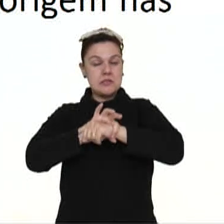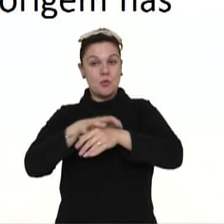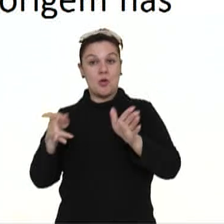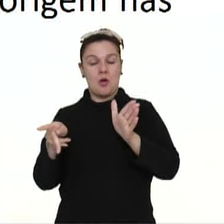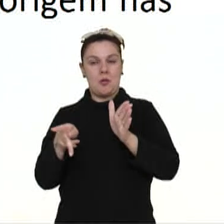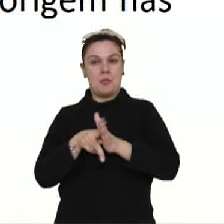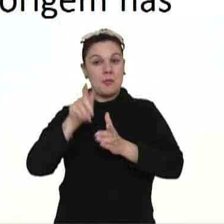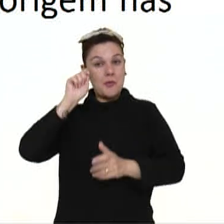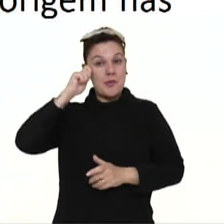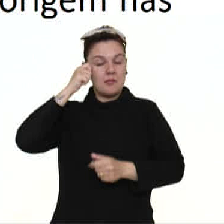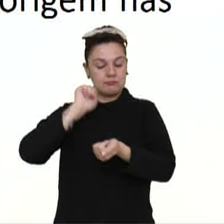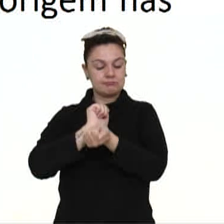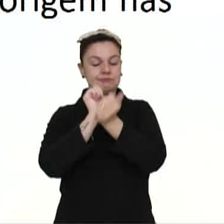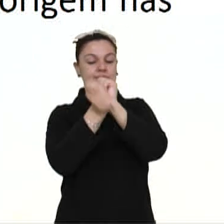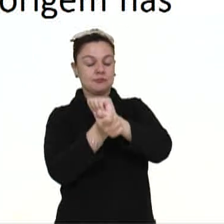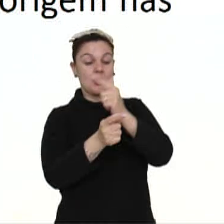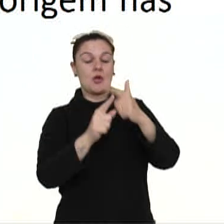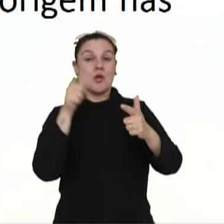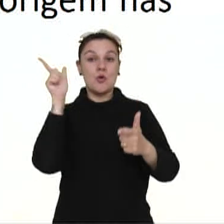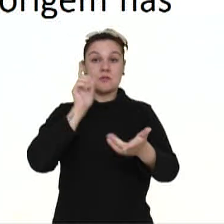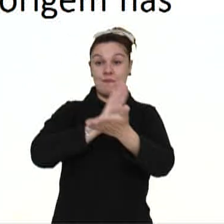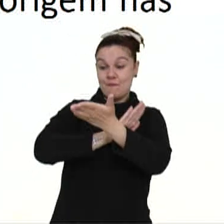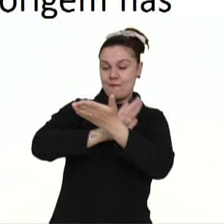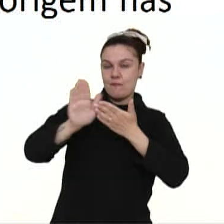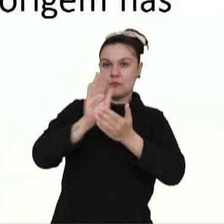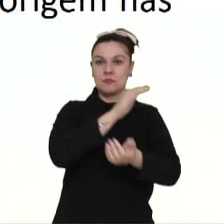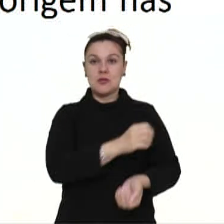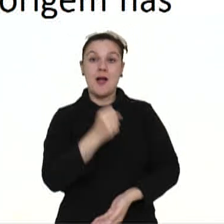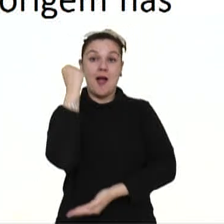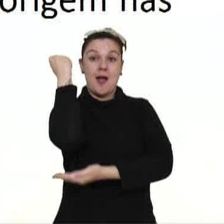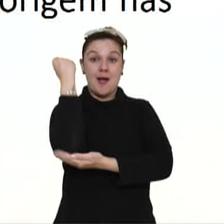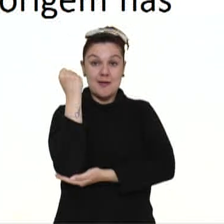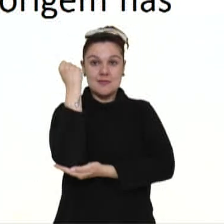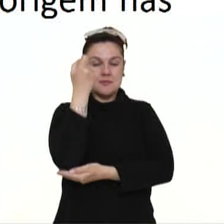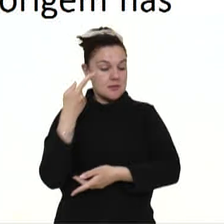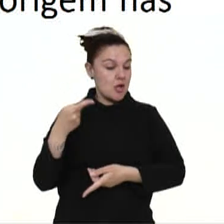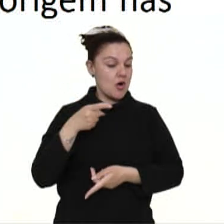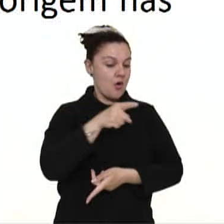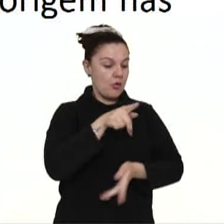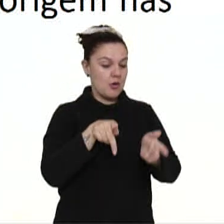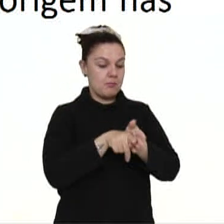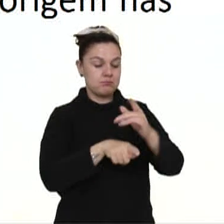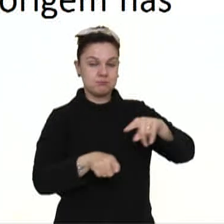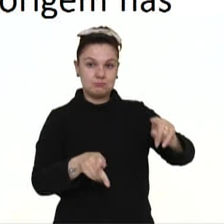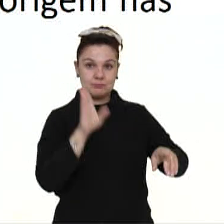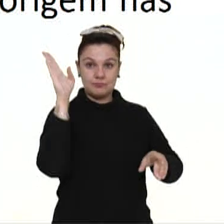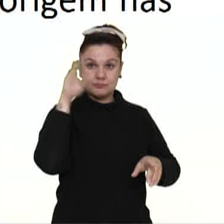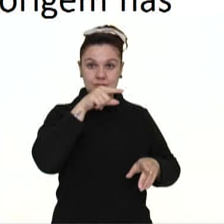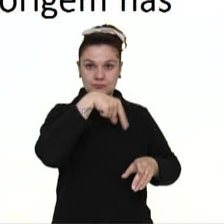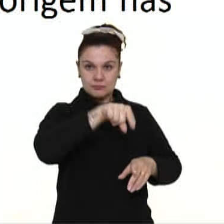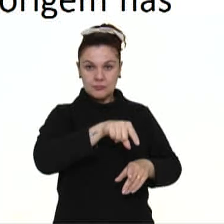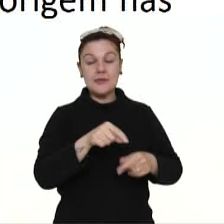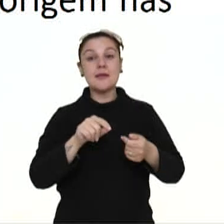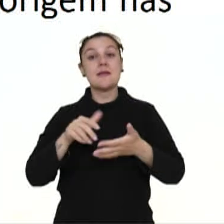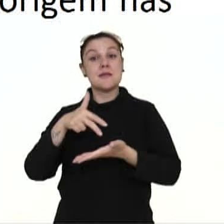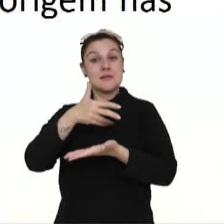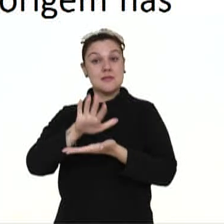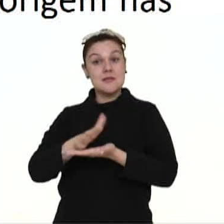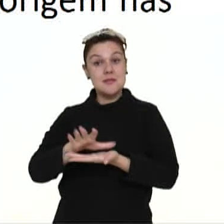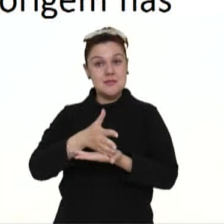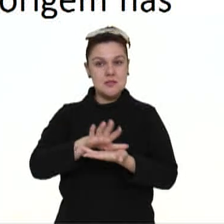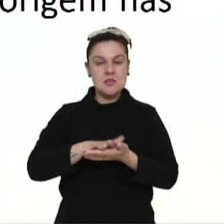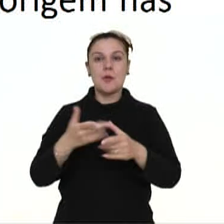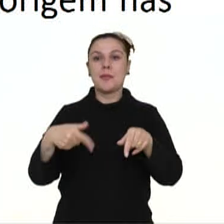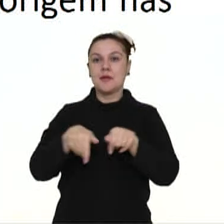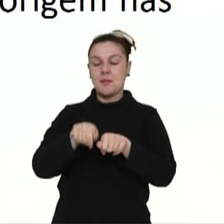escravizados que praticavam a fuga como resistência contra os capitães do mato. o samba, o axé, dança originária